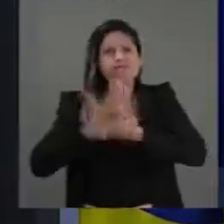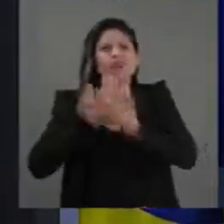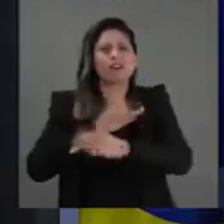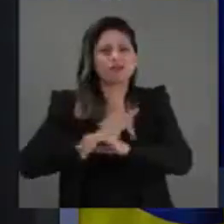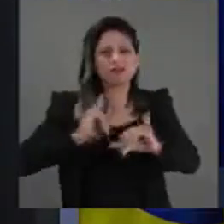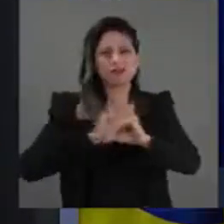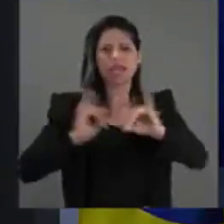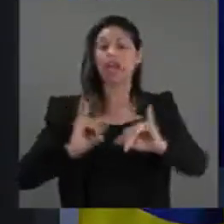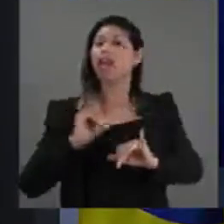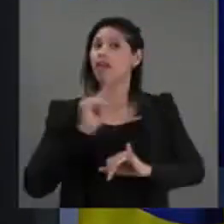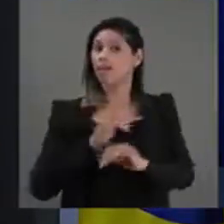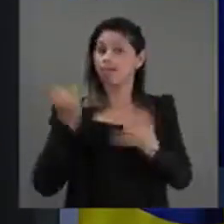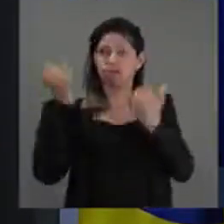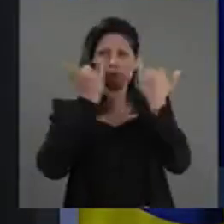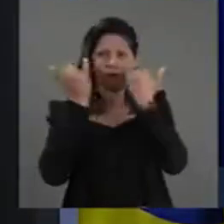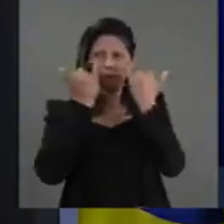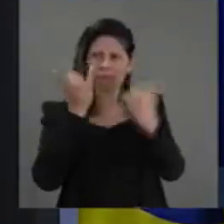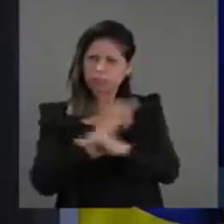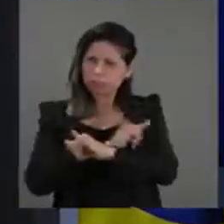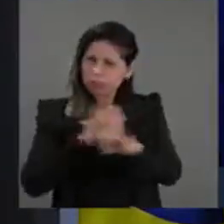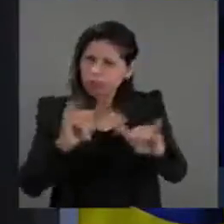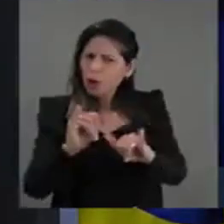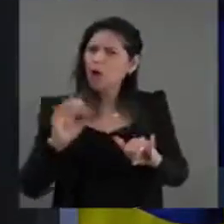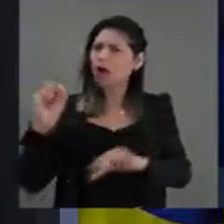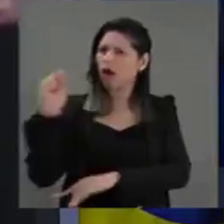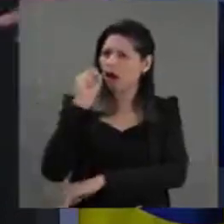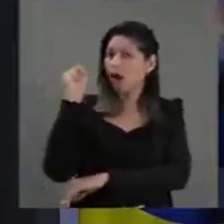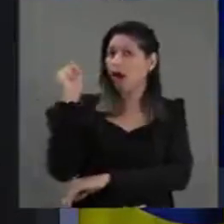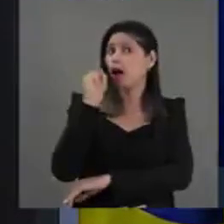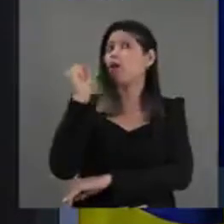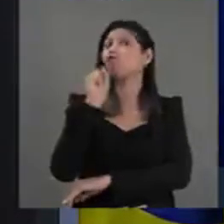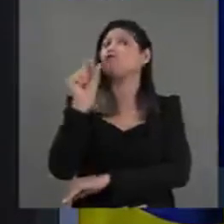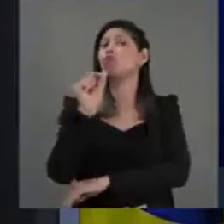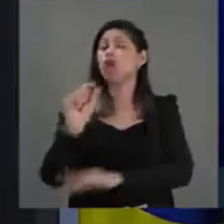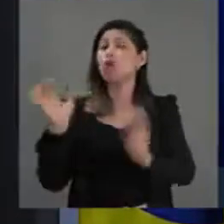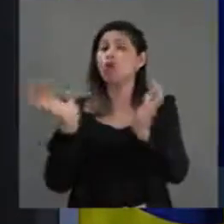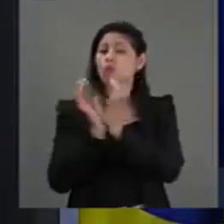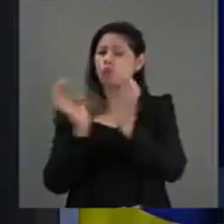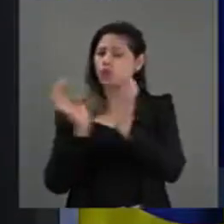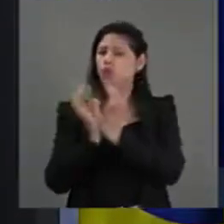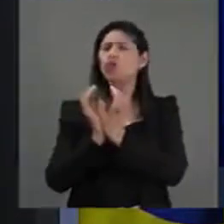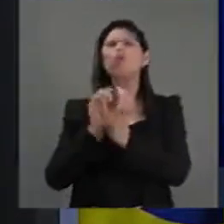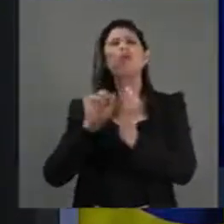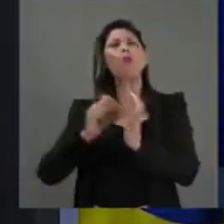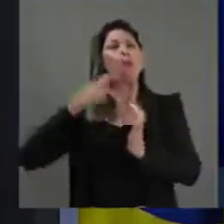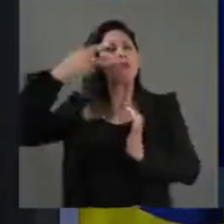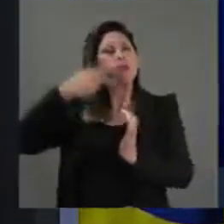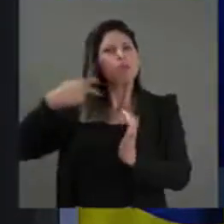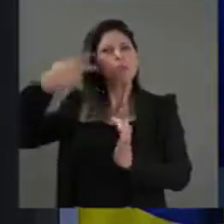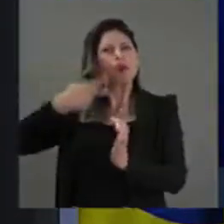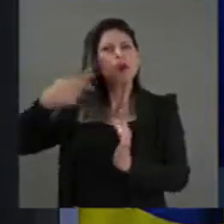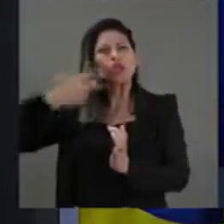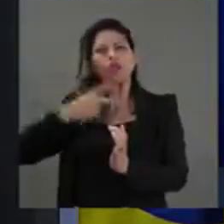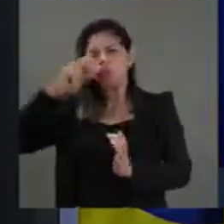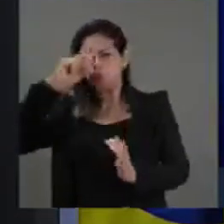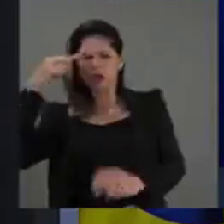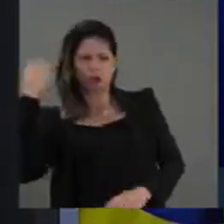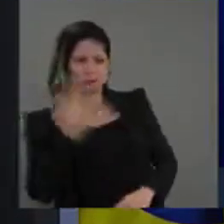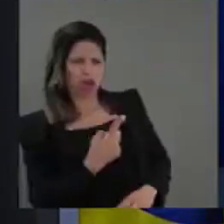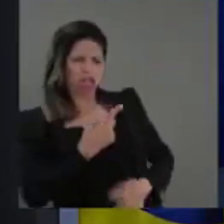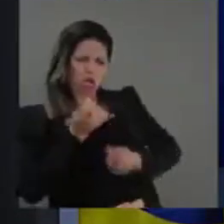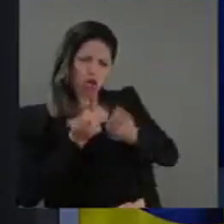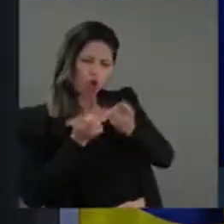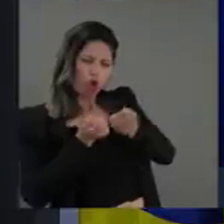Ciro Gomes sobre a corrupção de um grupo político que manda e desmanda no estado do Ceará, e ele